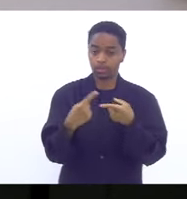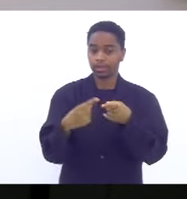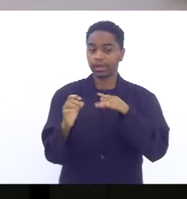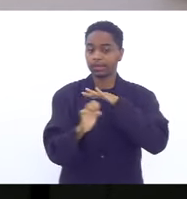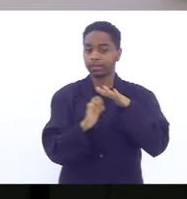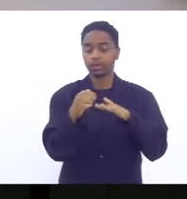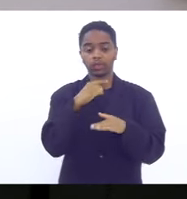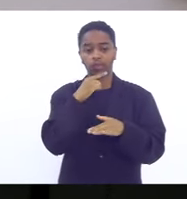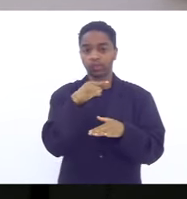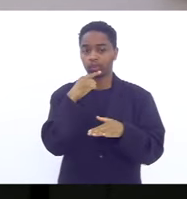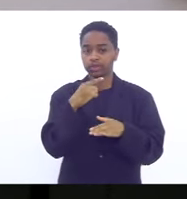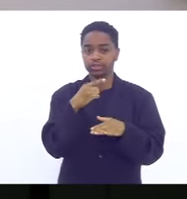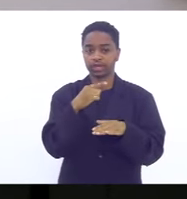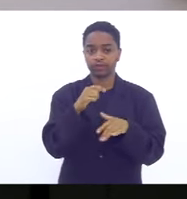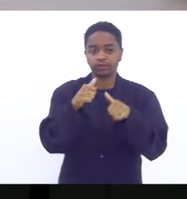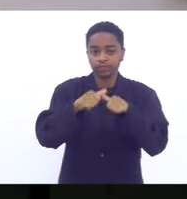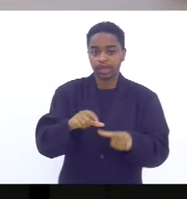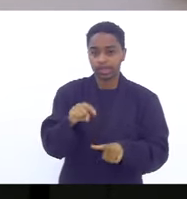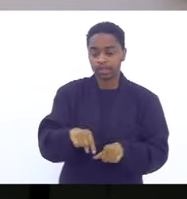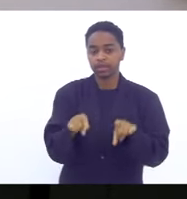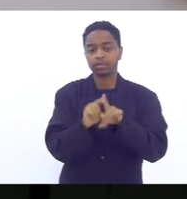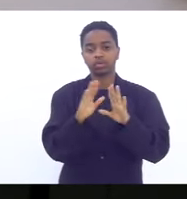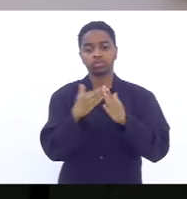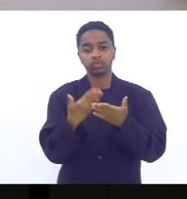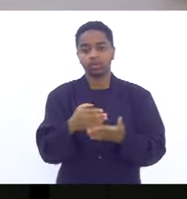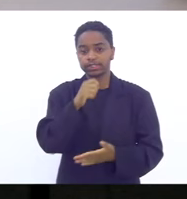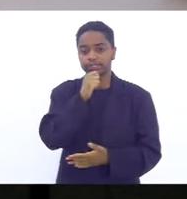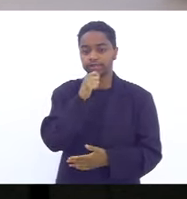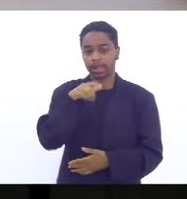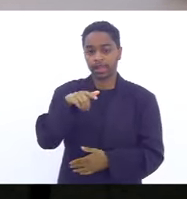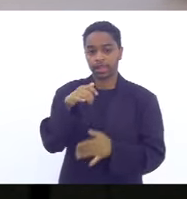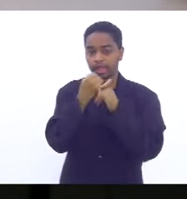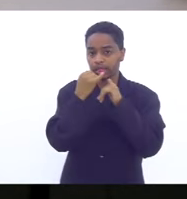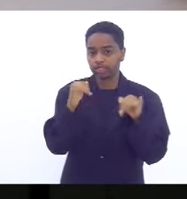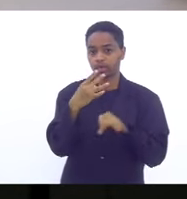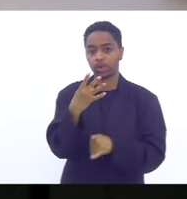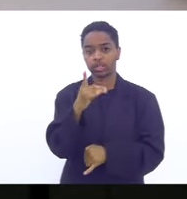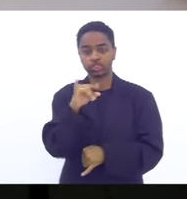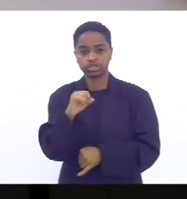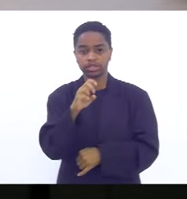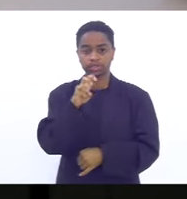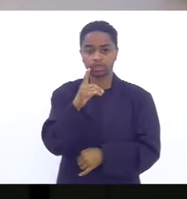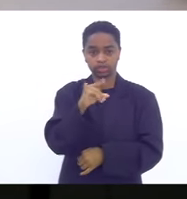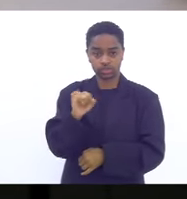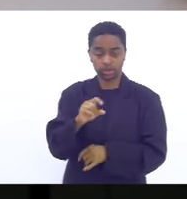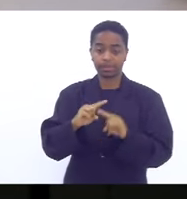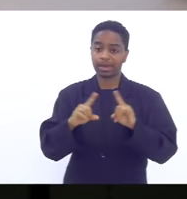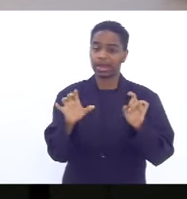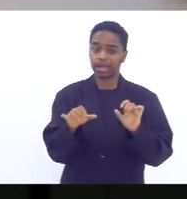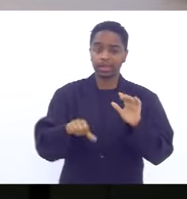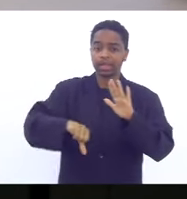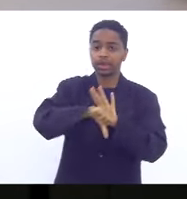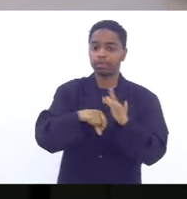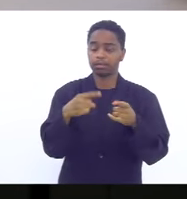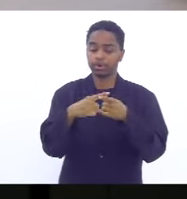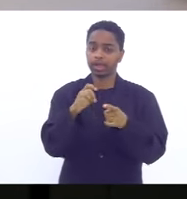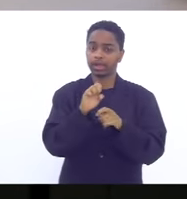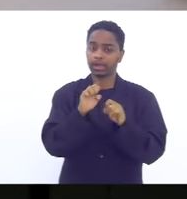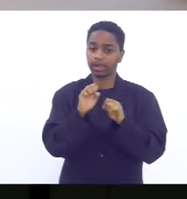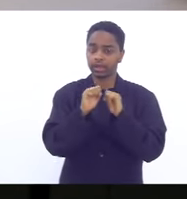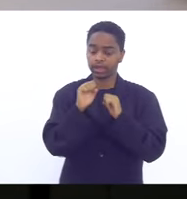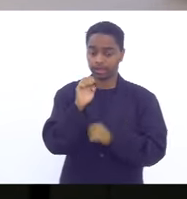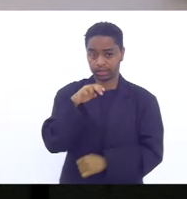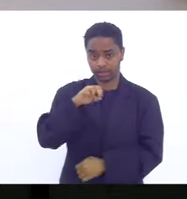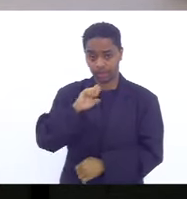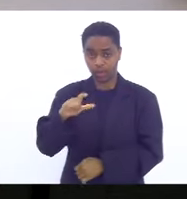instalam, de colégios, de bairros que ficam sem luz 4, 5 dias. É um crime, como diz o governador Caiado, a Enel é caso de polícia, e eu estou cada vez